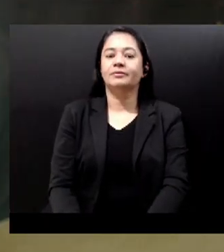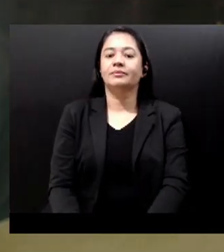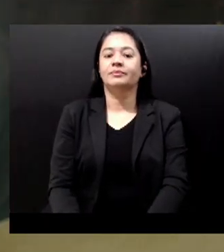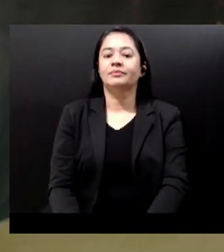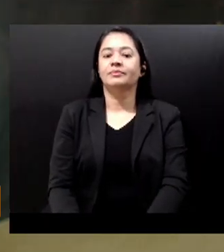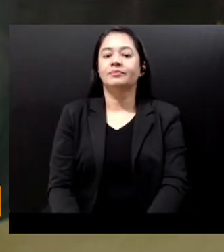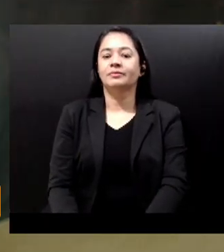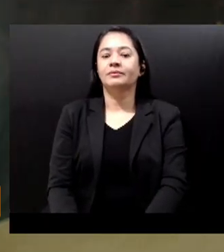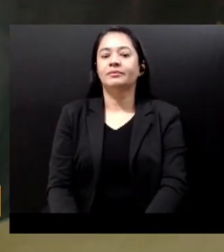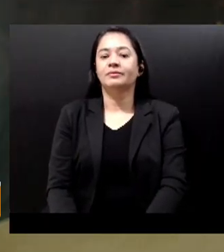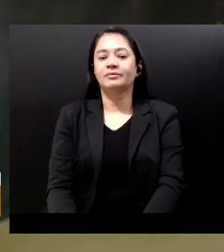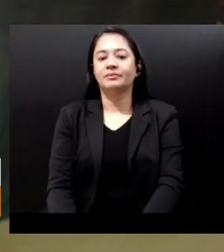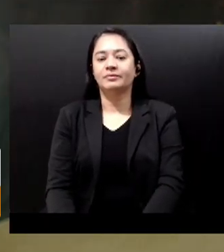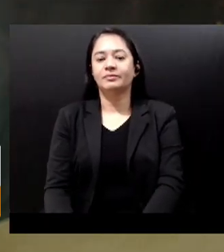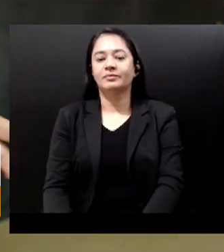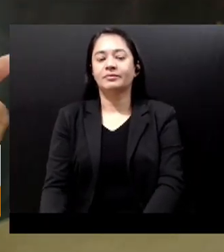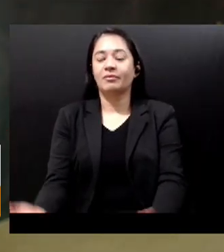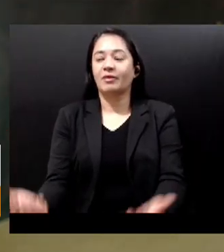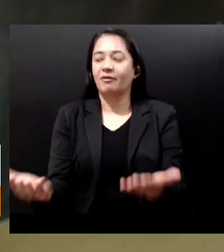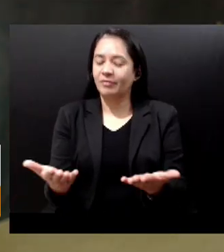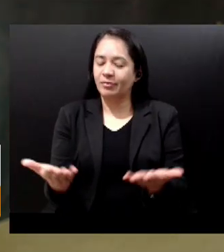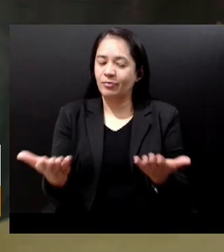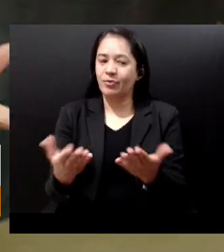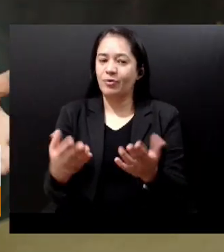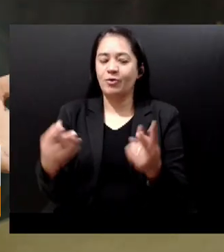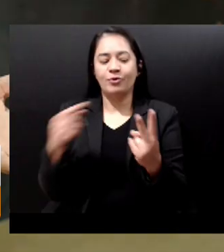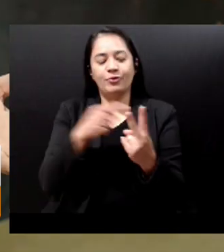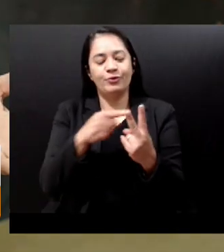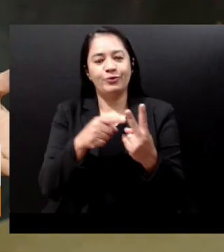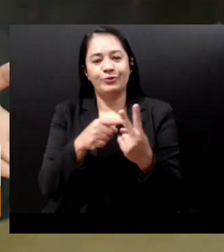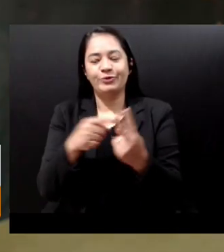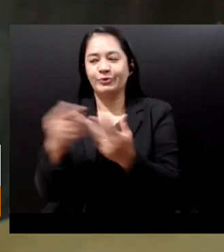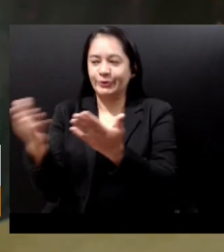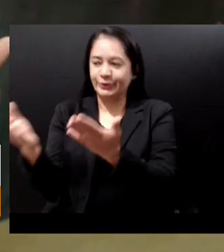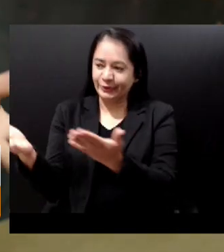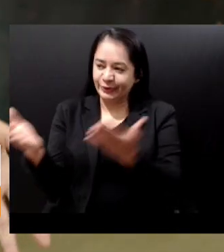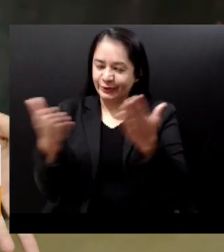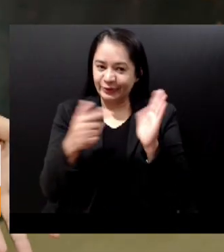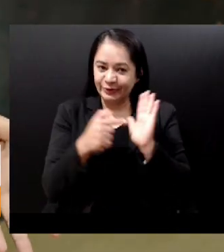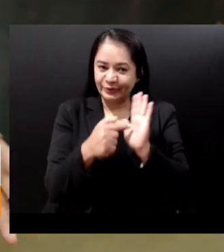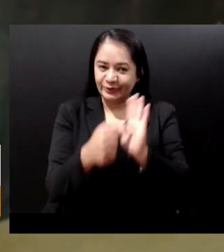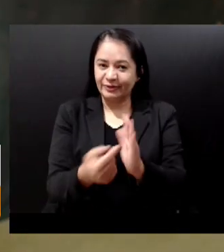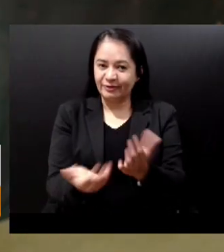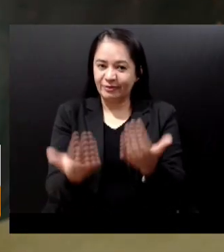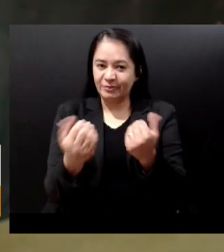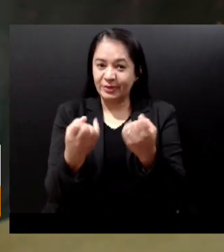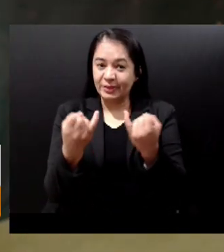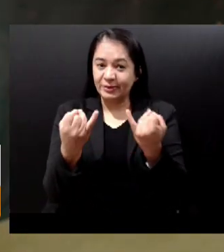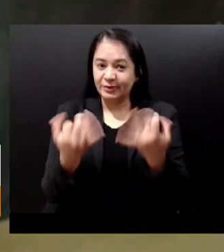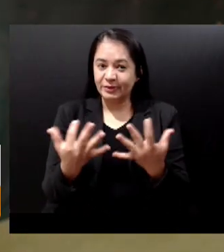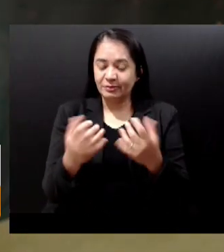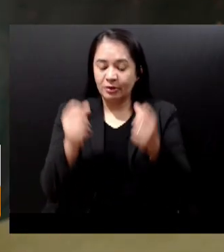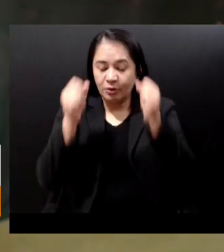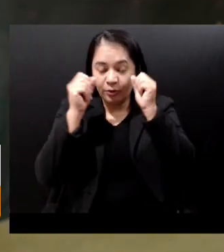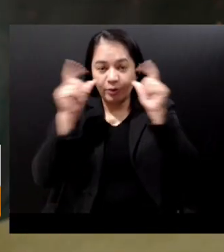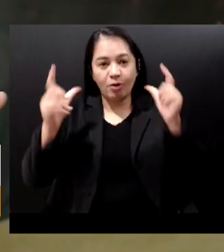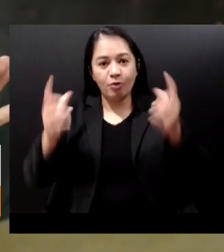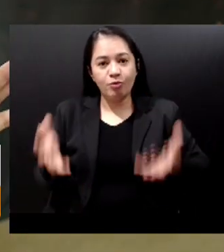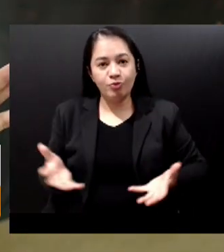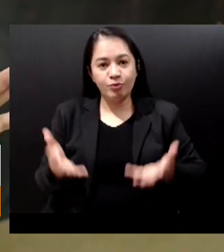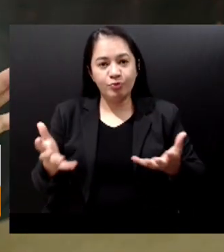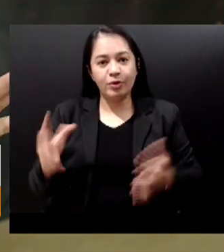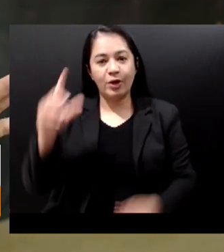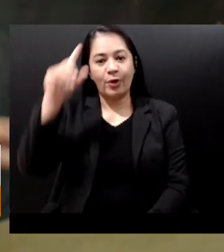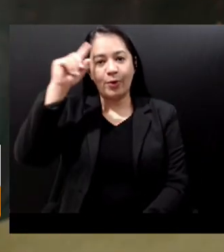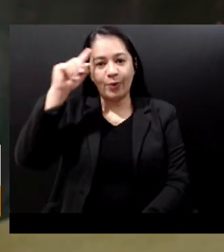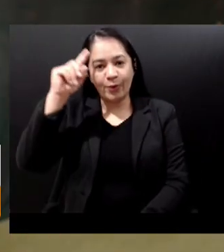nossos convidados, né? E antes de apresentá-los, vamos lá falar sobre acordar motivado todos os dias. É um